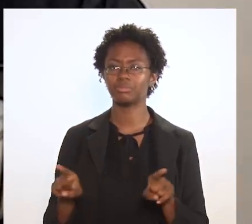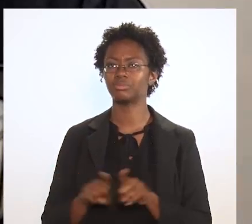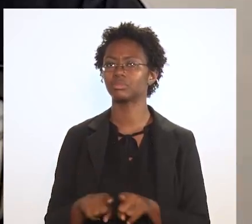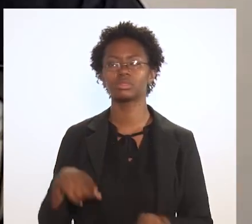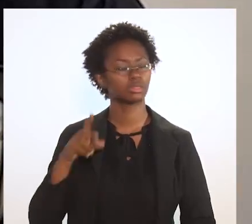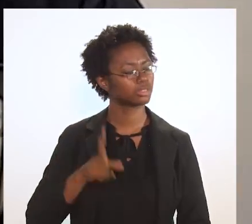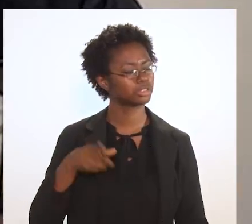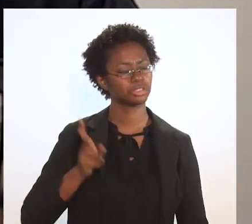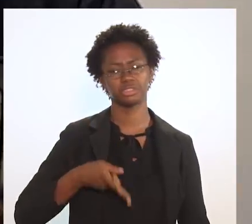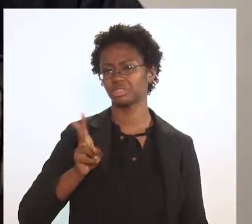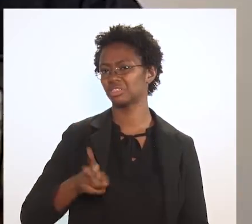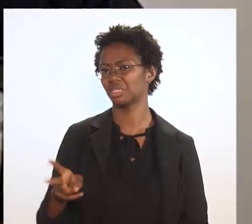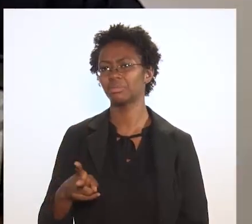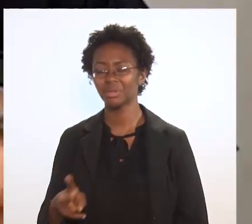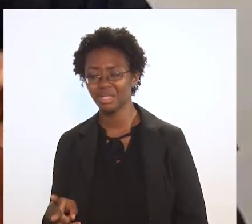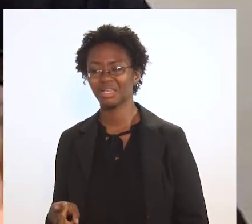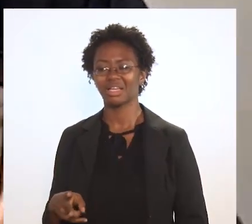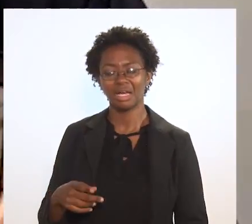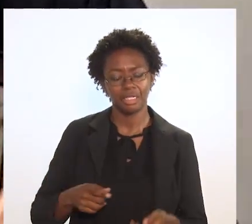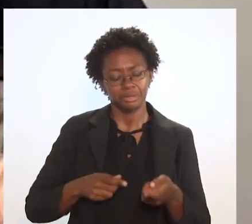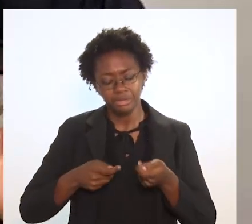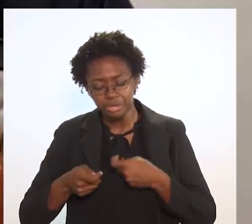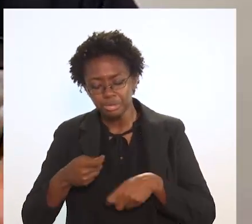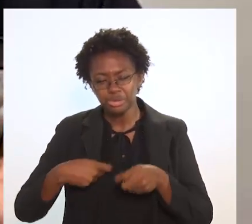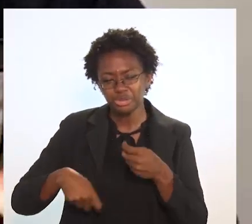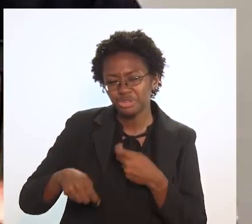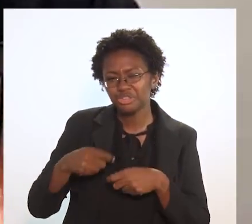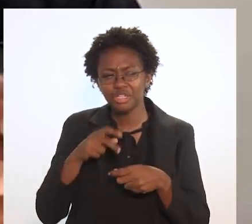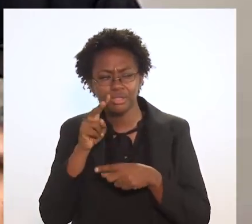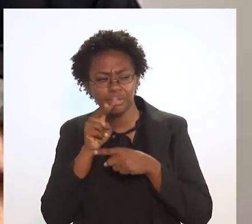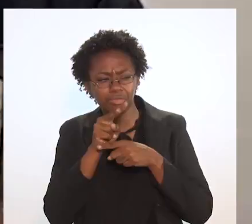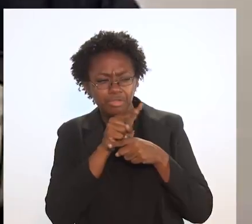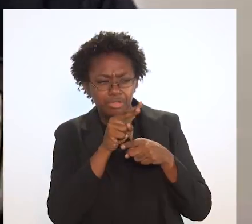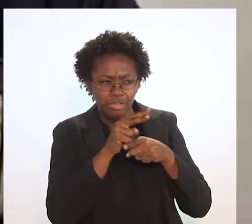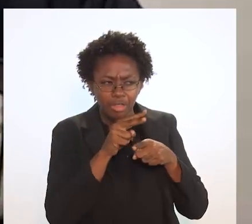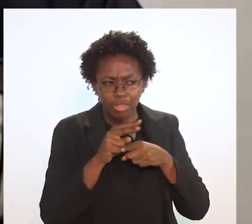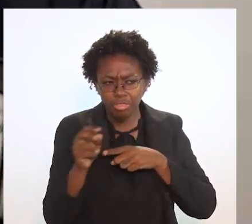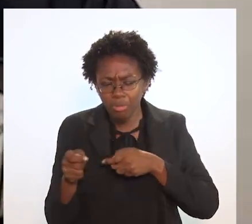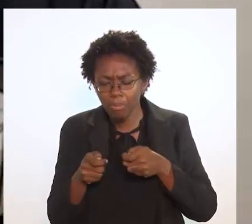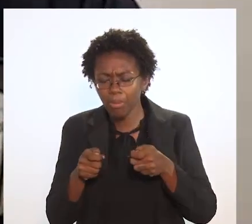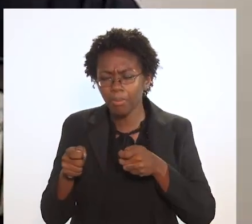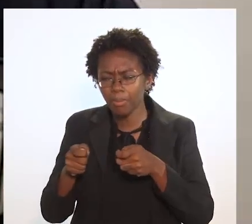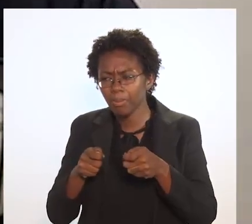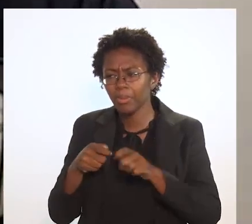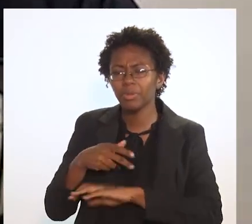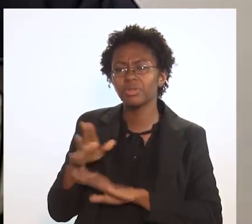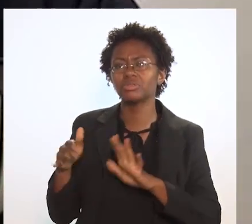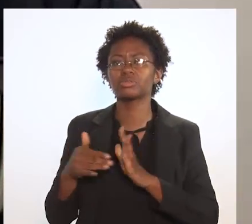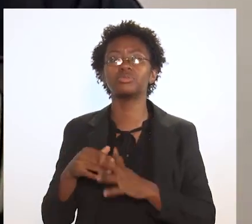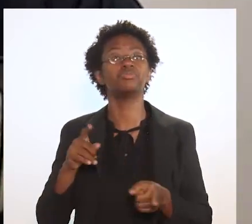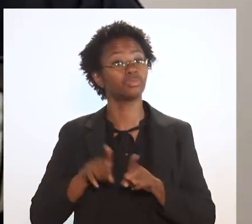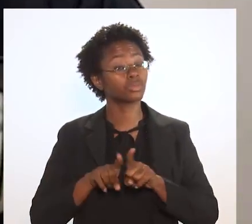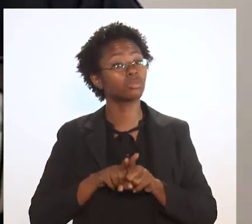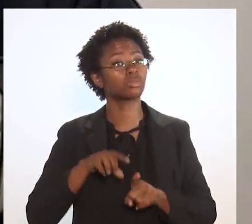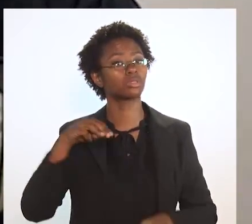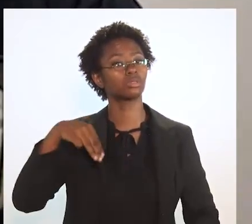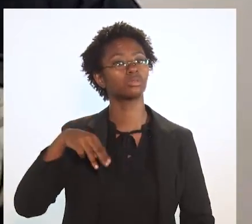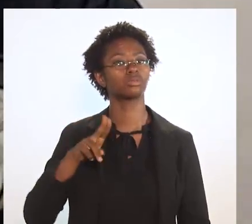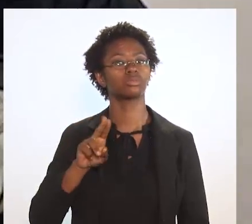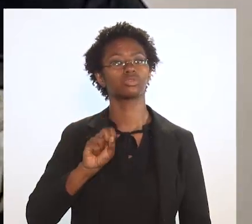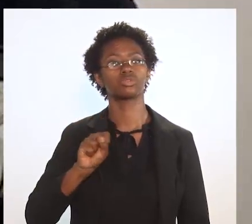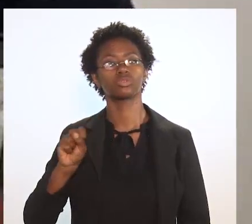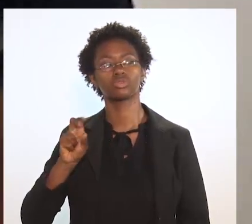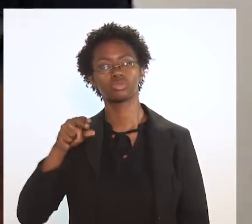né, aquele cara sempre na dele, no cantinho, administrando a roda de samba,